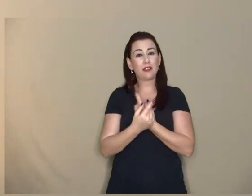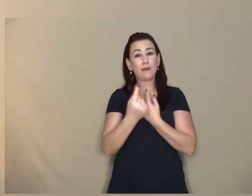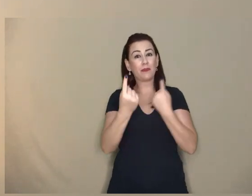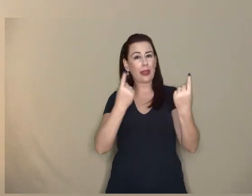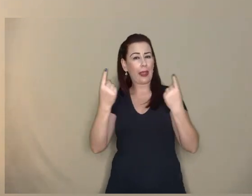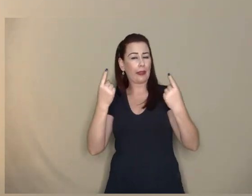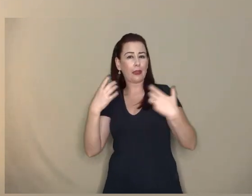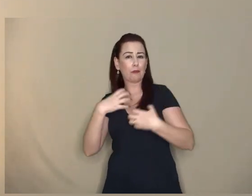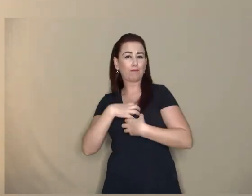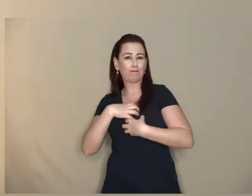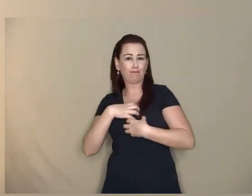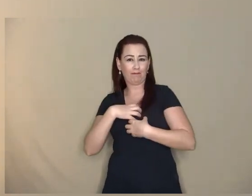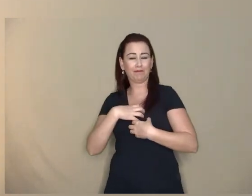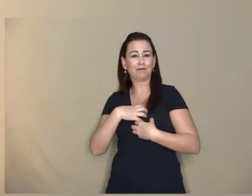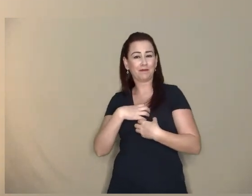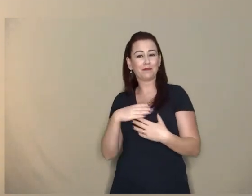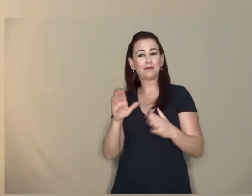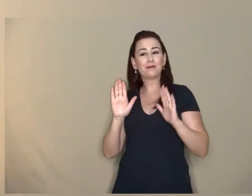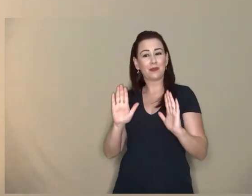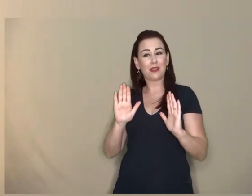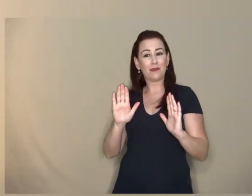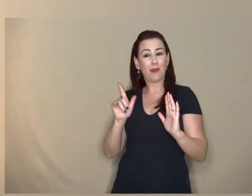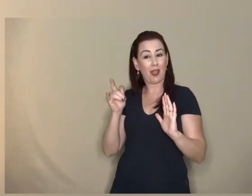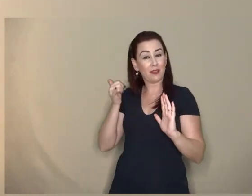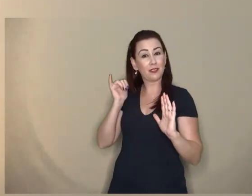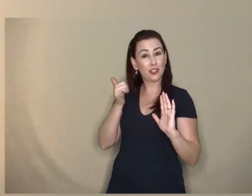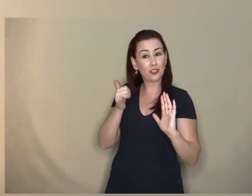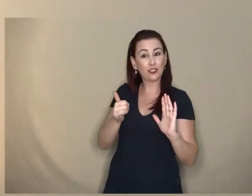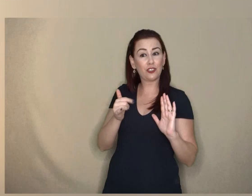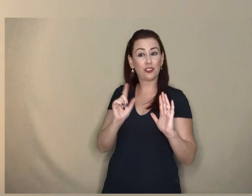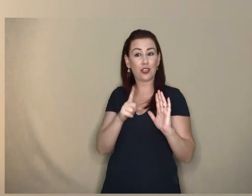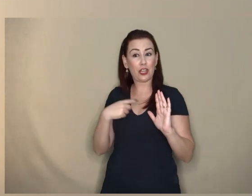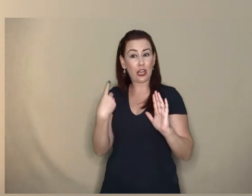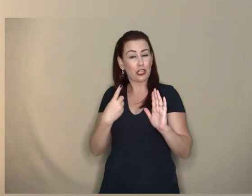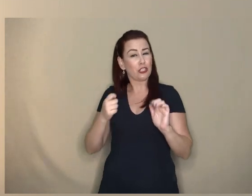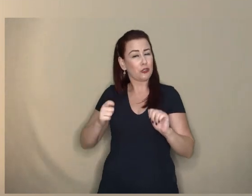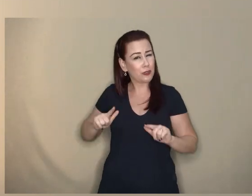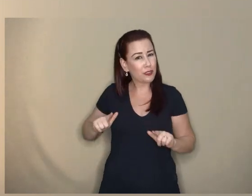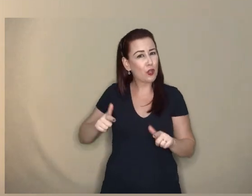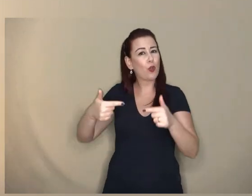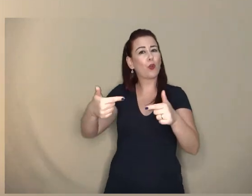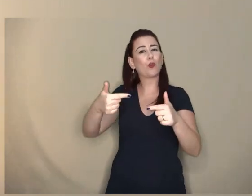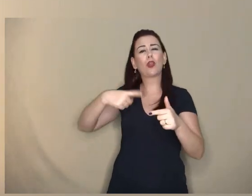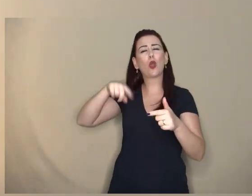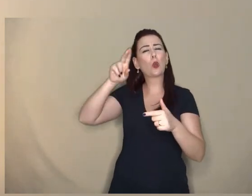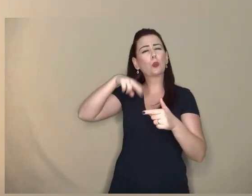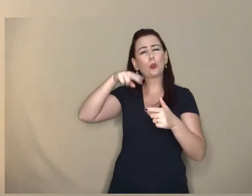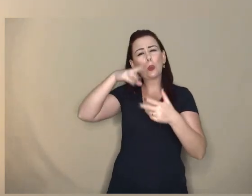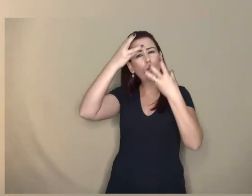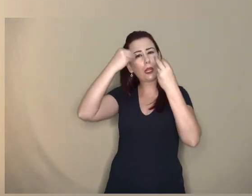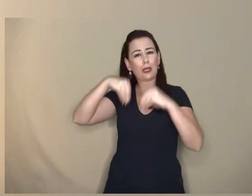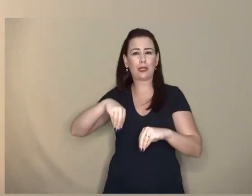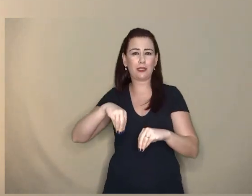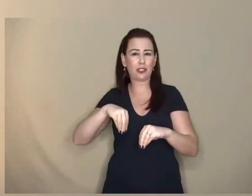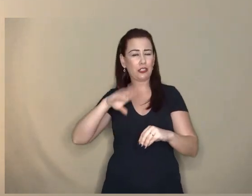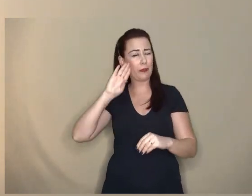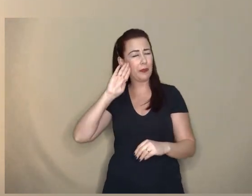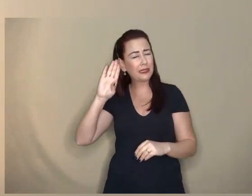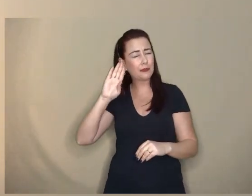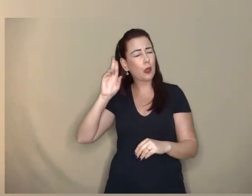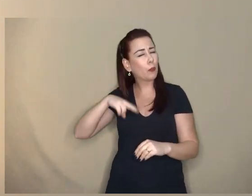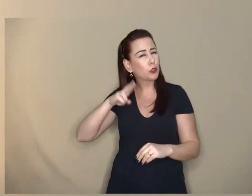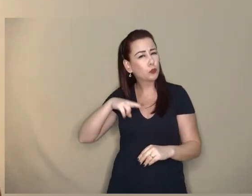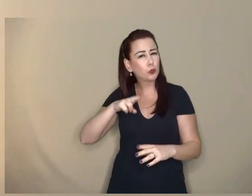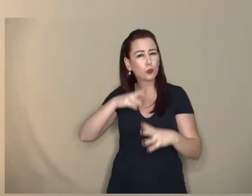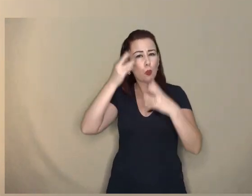para continuar e não desistir, principalmente não desistir do profissional, da carreira profissional, né, que a sociedade o tempo